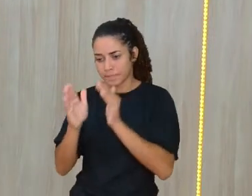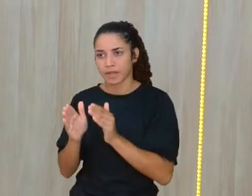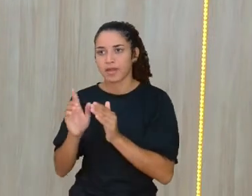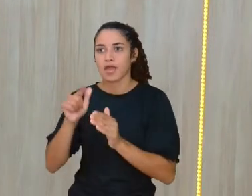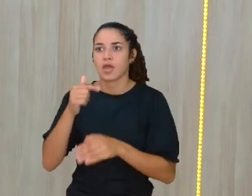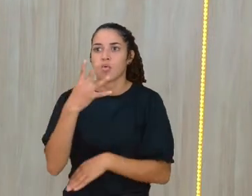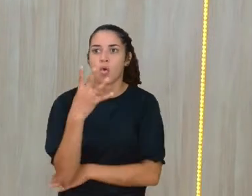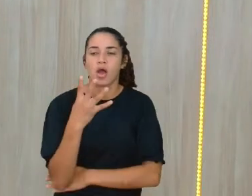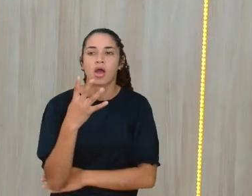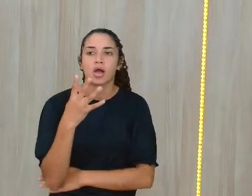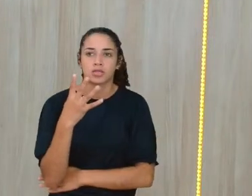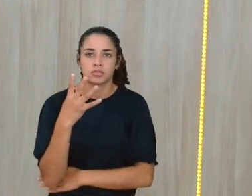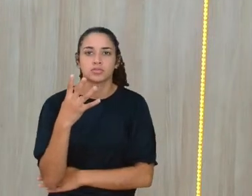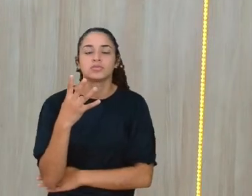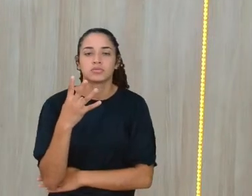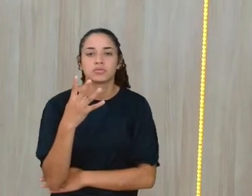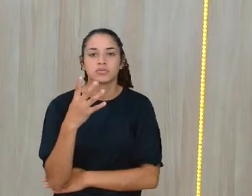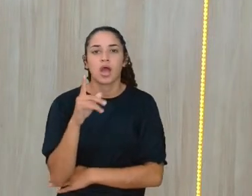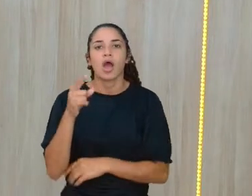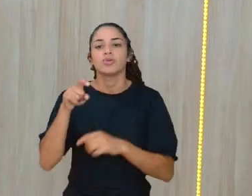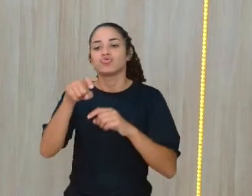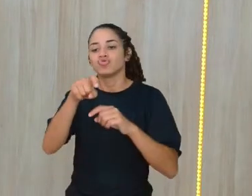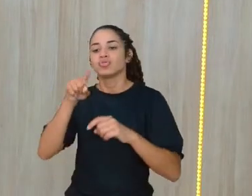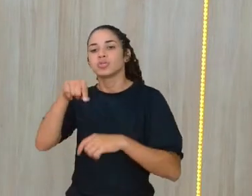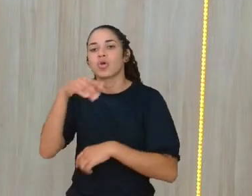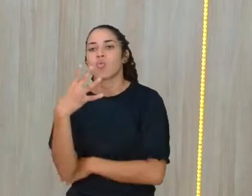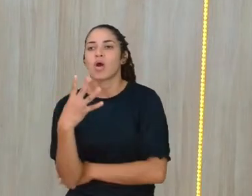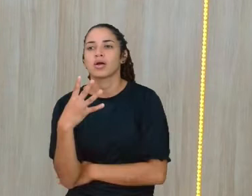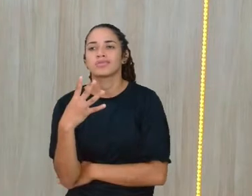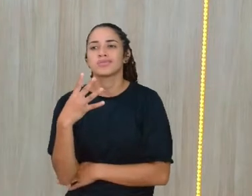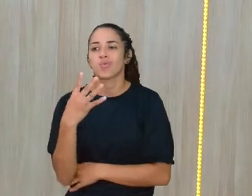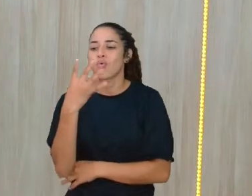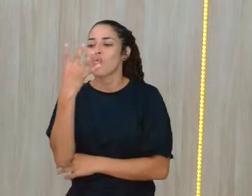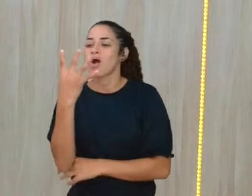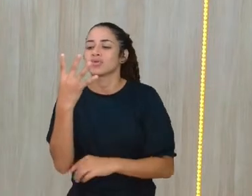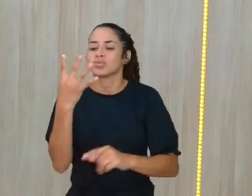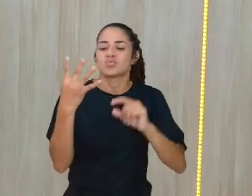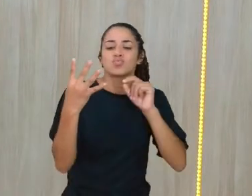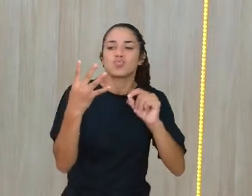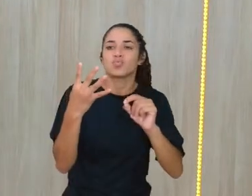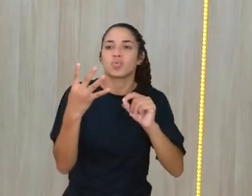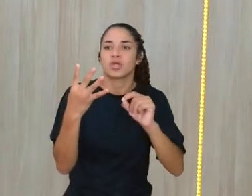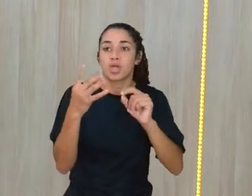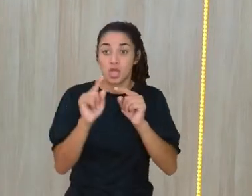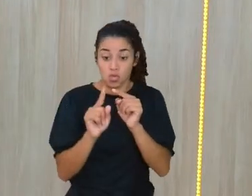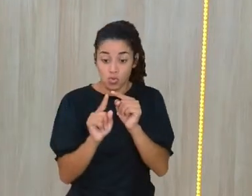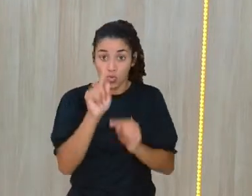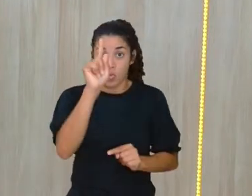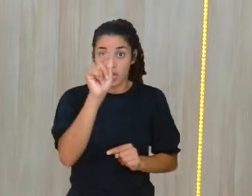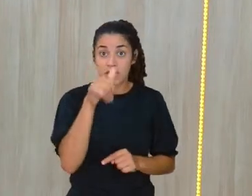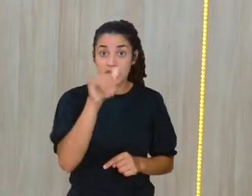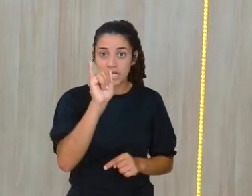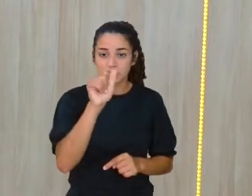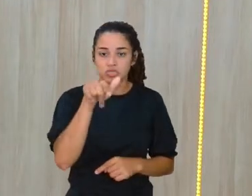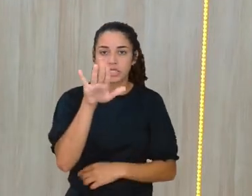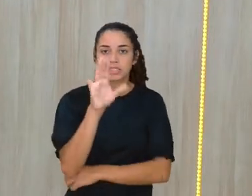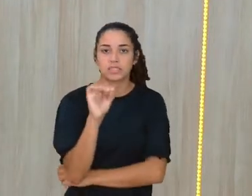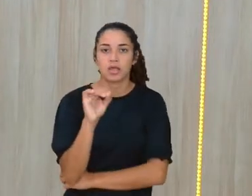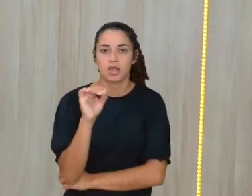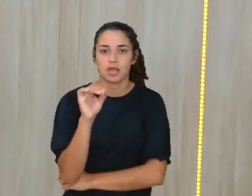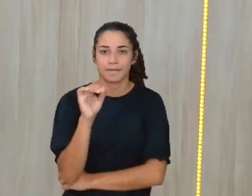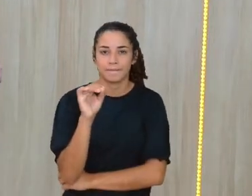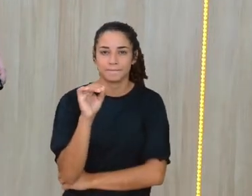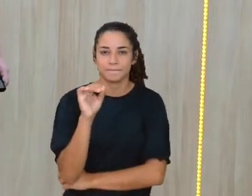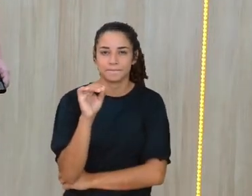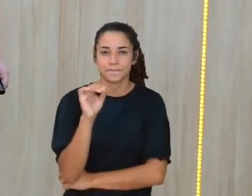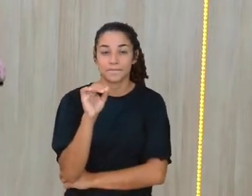aqui no X é o 4. O 4 o quê? O 4 no Y é o 0, gente. Então,